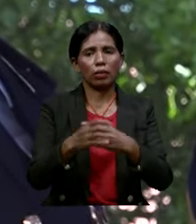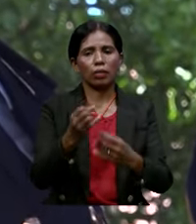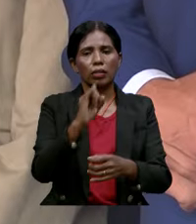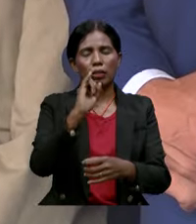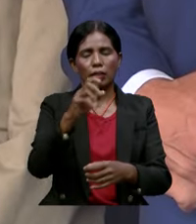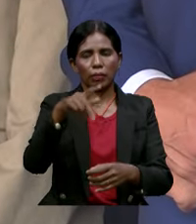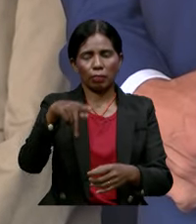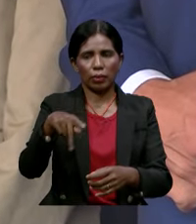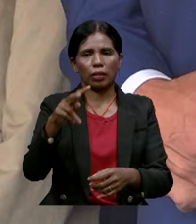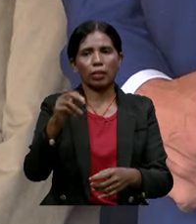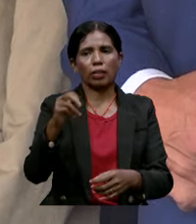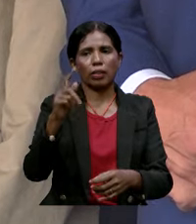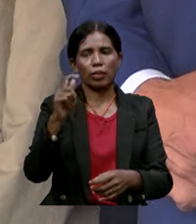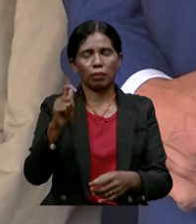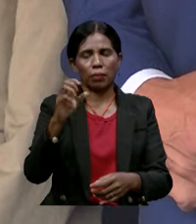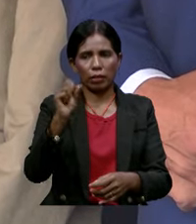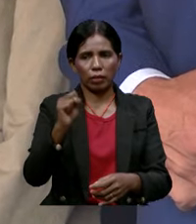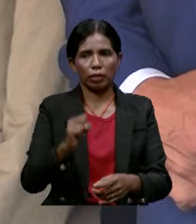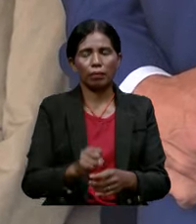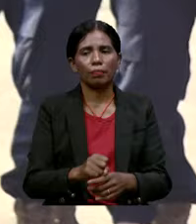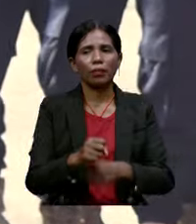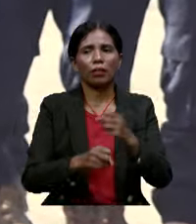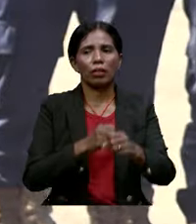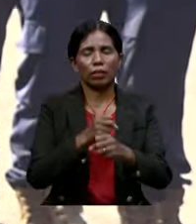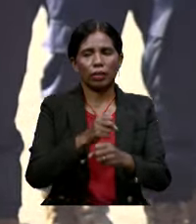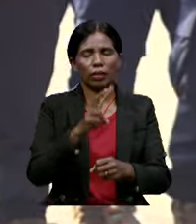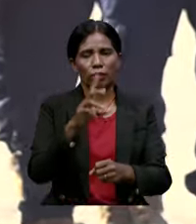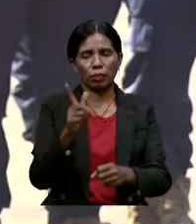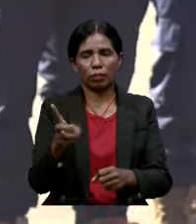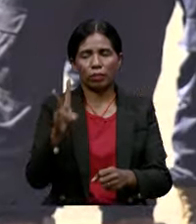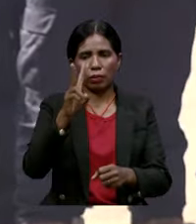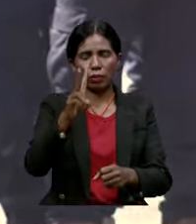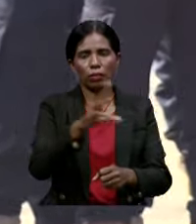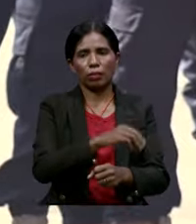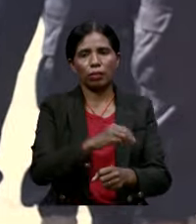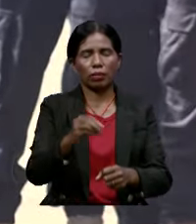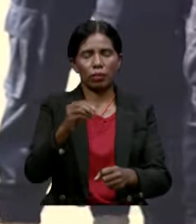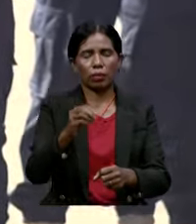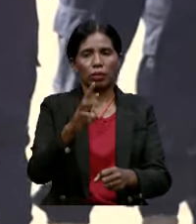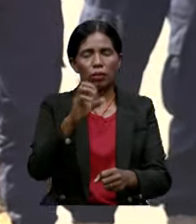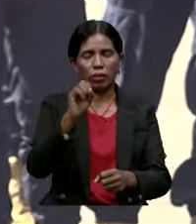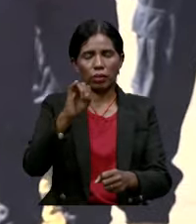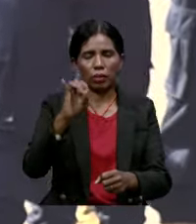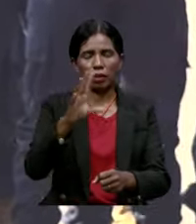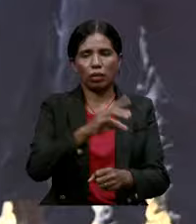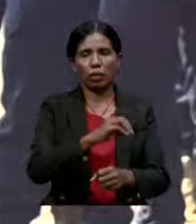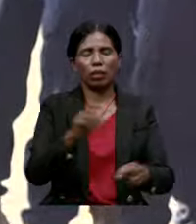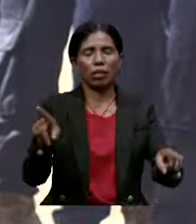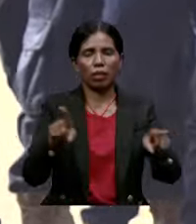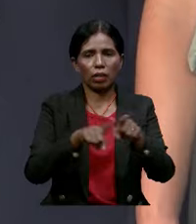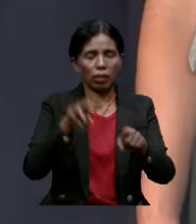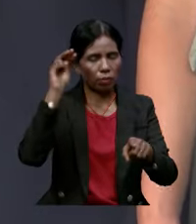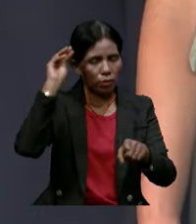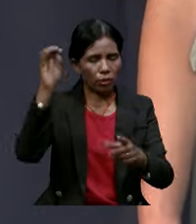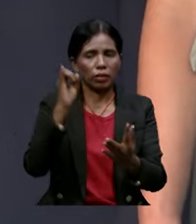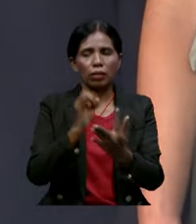Police Service ou ETPS. No nei atina rihun rua rua, o enhira rozeiro Tiago Fátima Lobato assume cargo no dar ministro